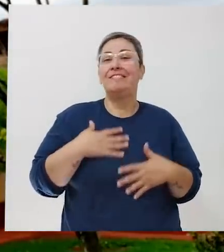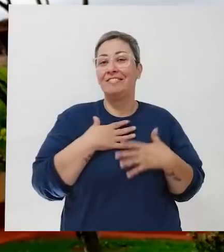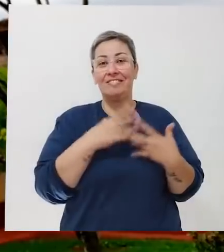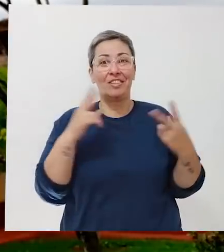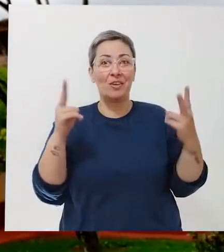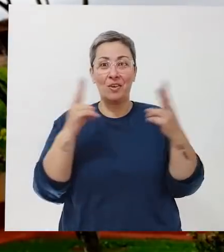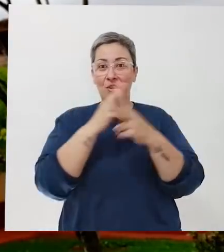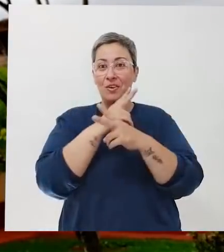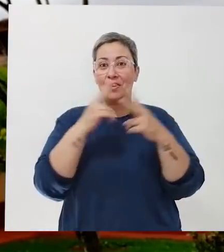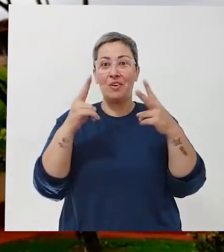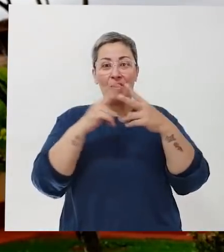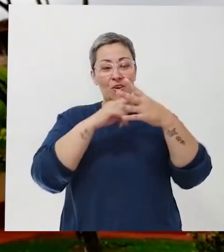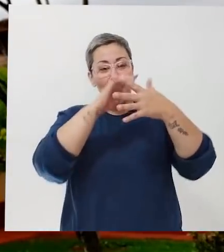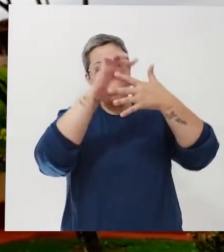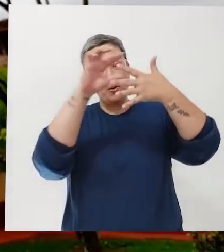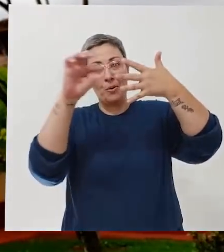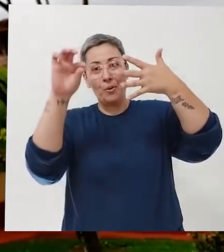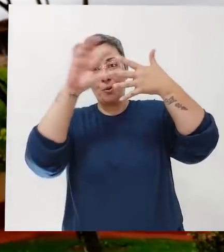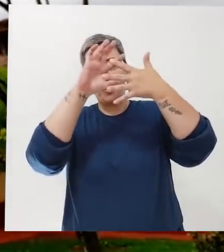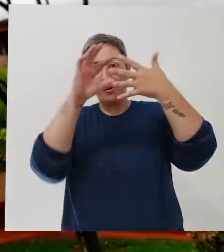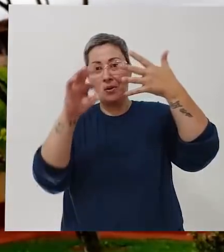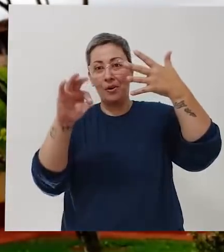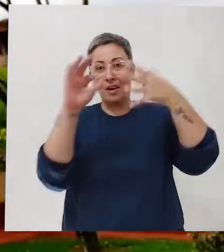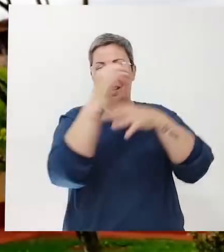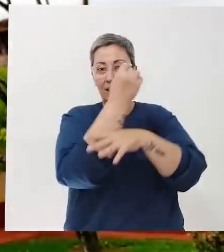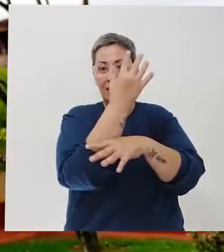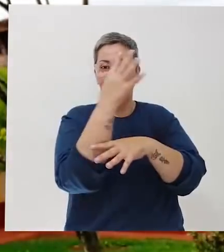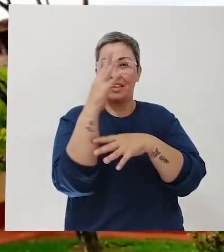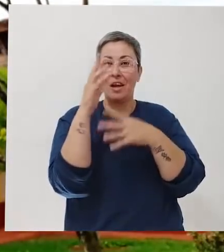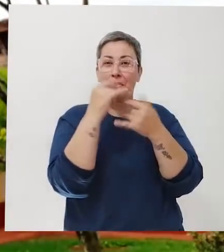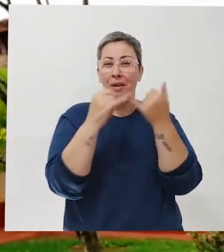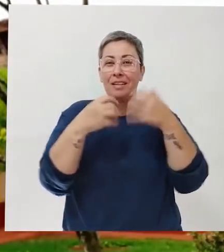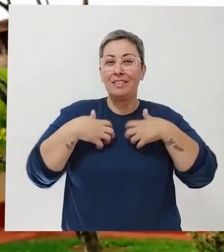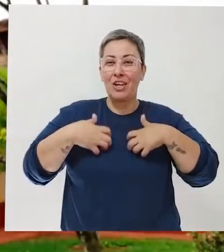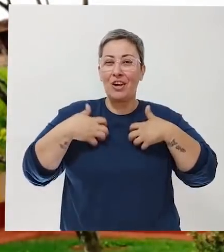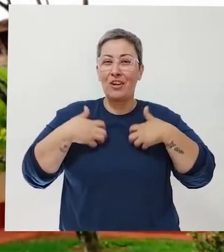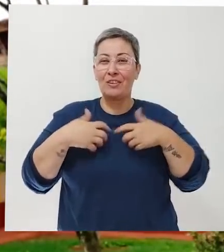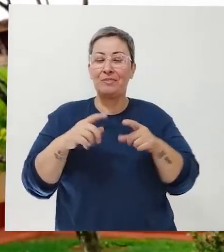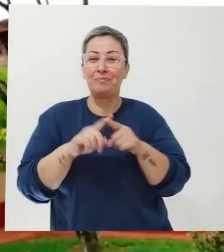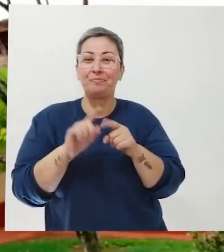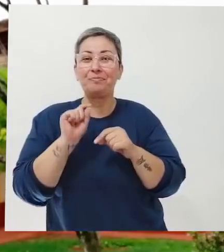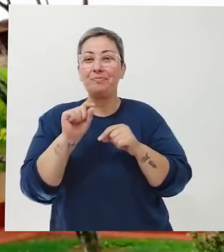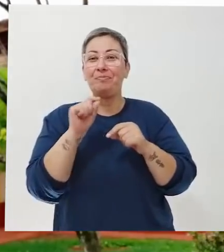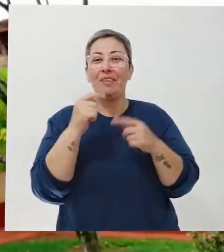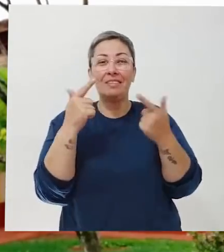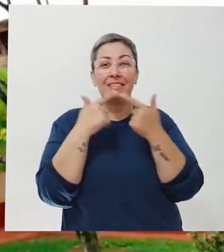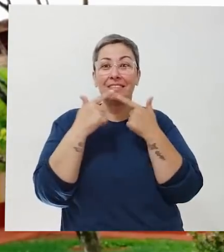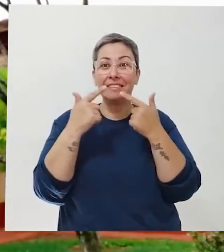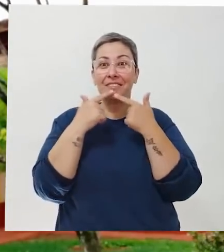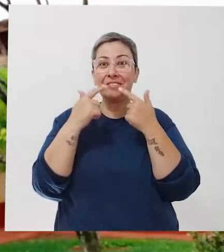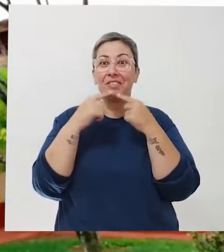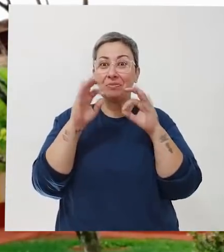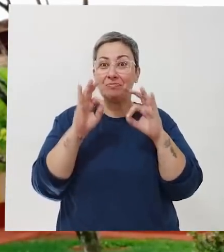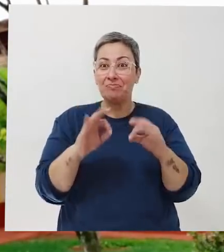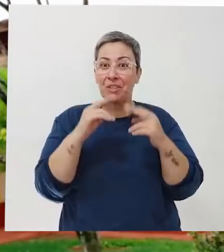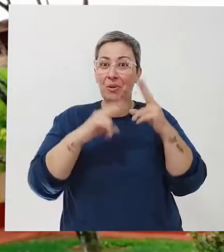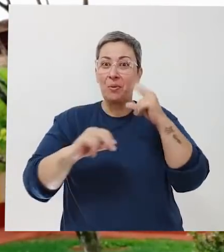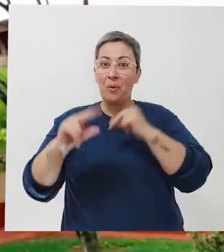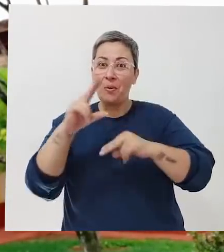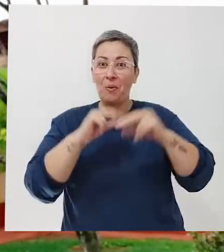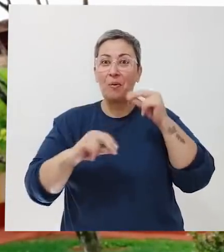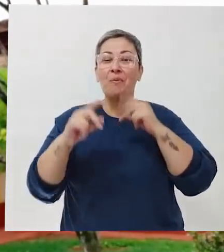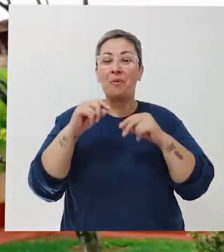que delícia! E quando o vento passa nas folhas das árvores, ele faz cócegas e elas dão risada,